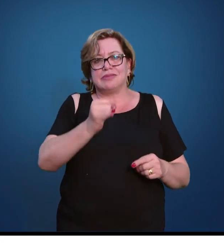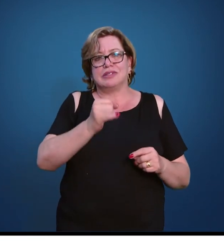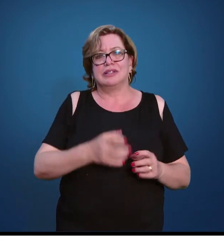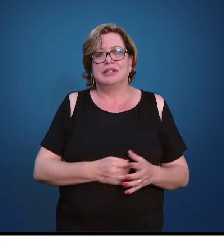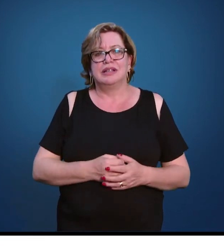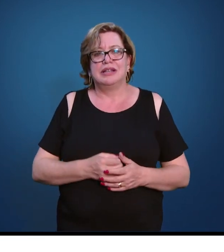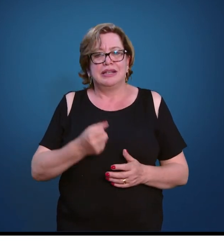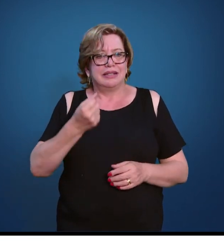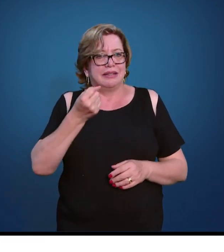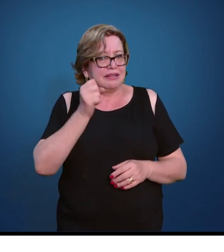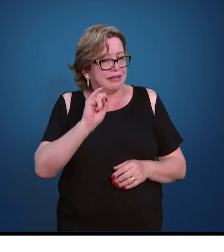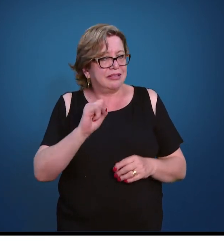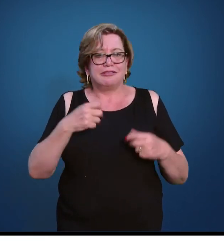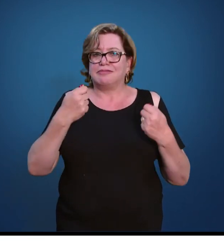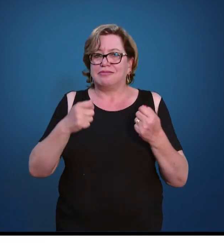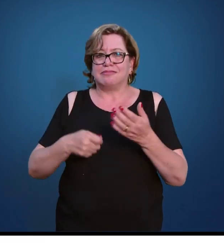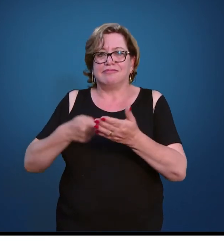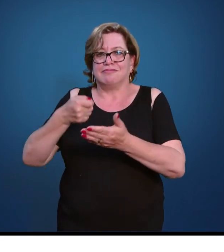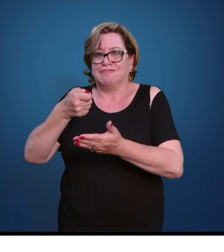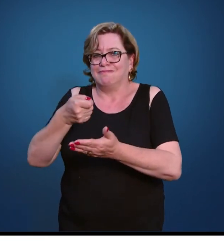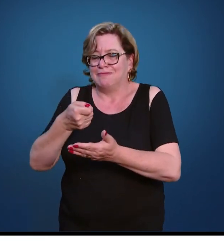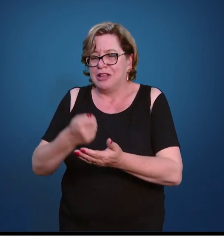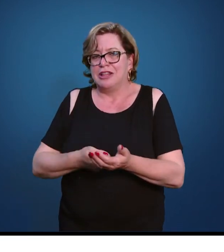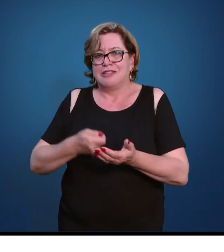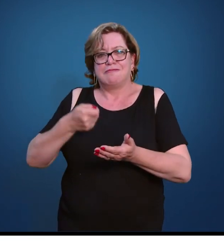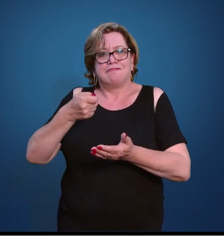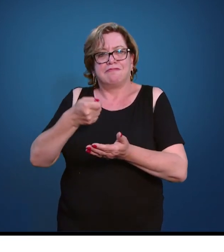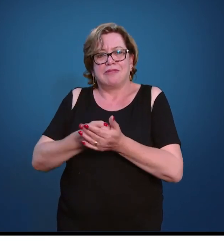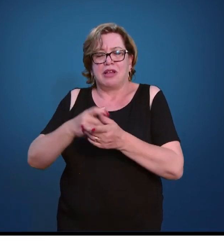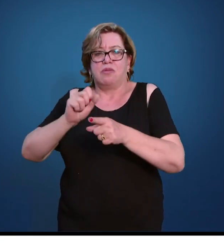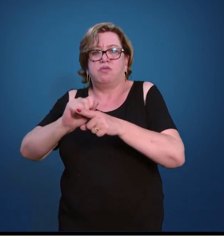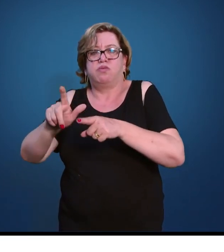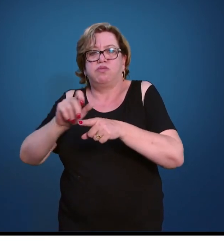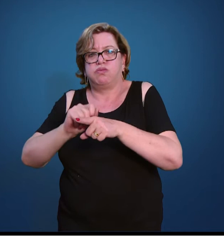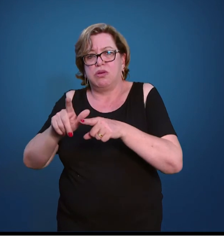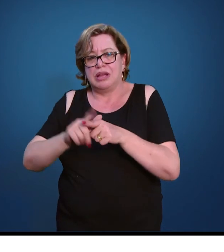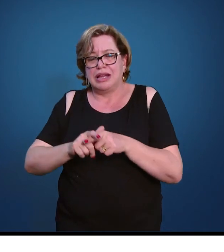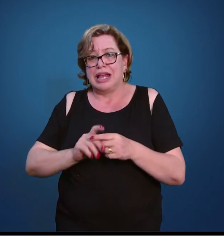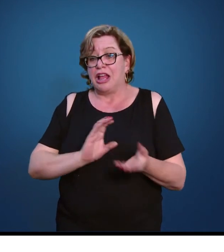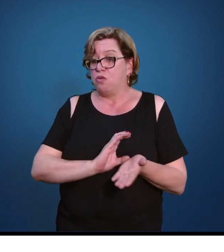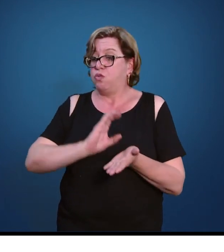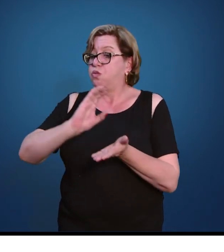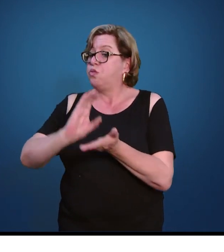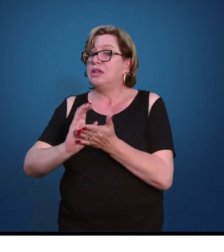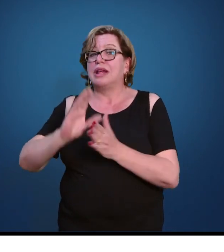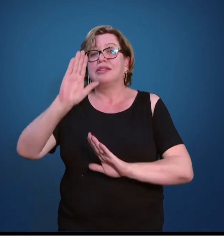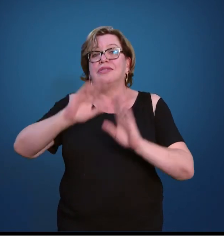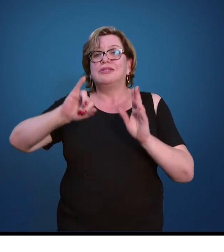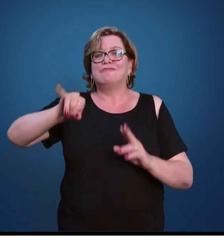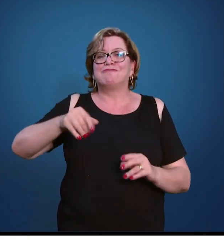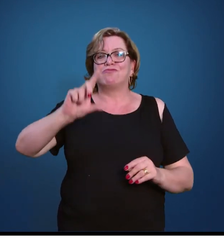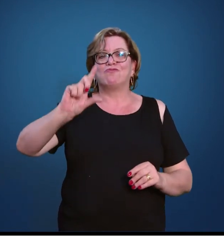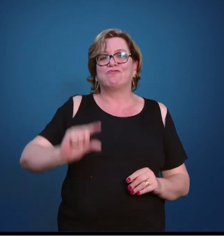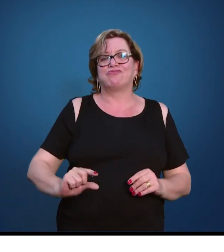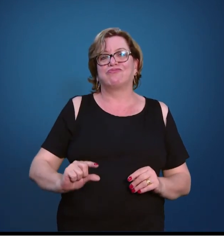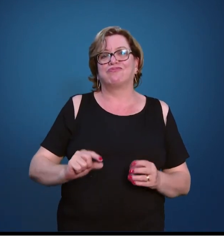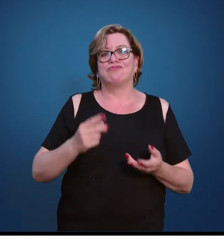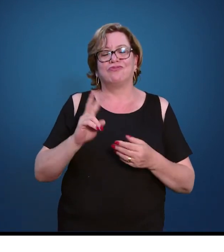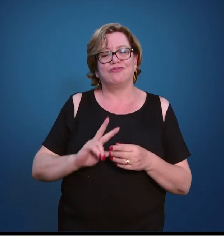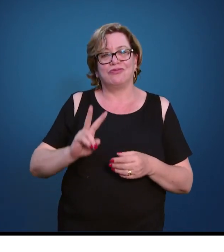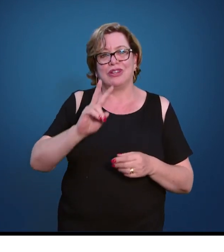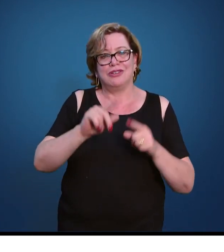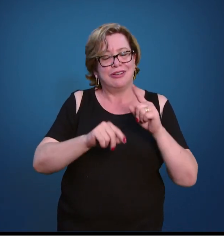Se eu não precisasse comprar a prazo, pudesse comprar à vista, quem sabe eu pagasse um valor menor por aquelas mercadorias. Então,